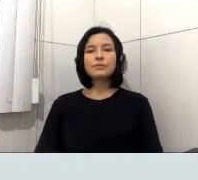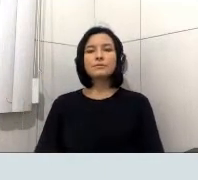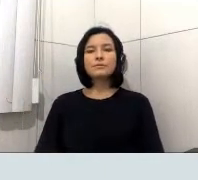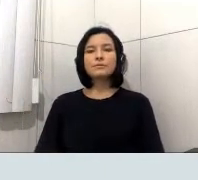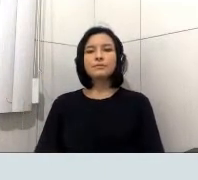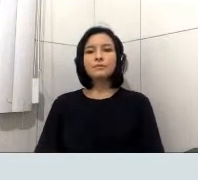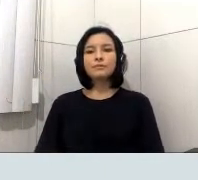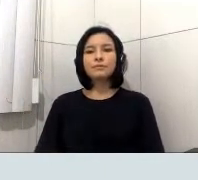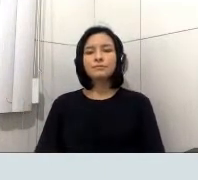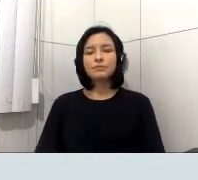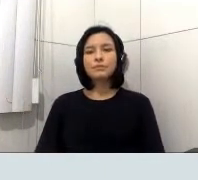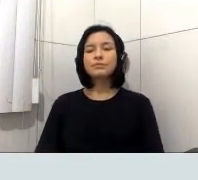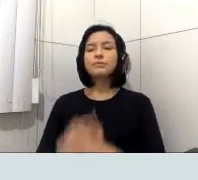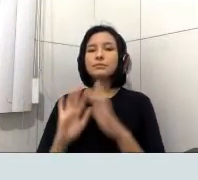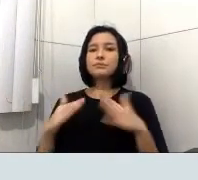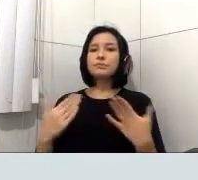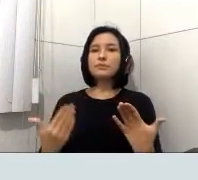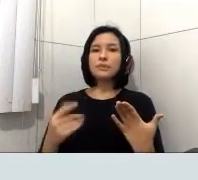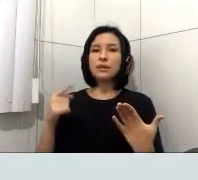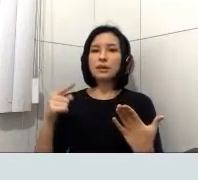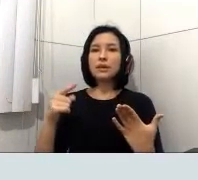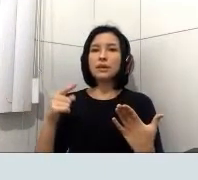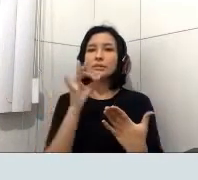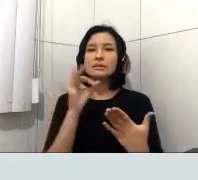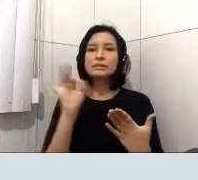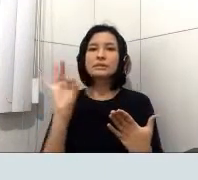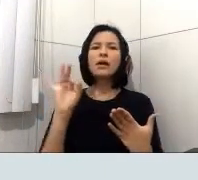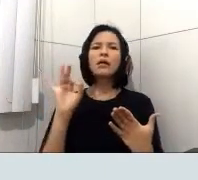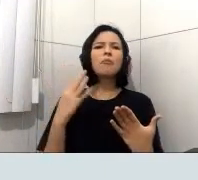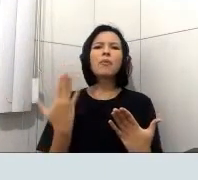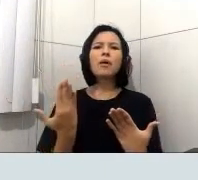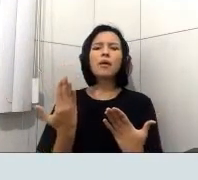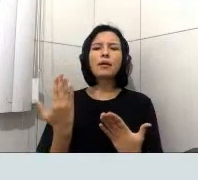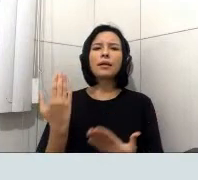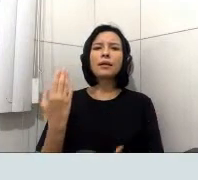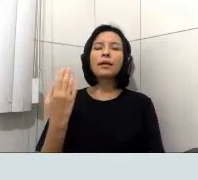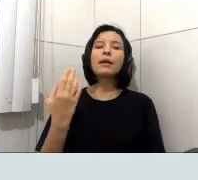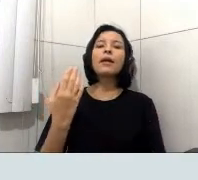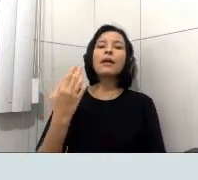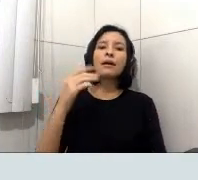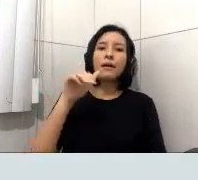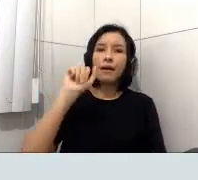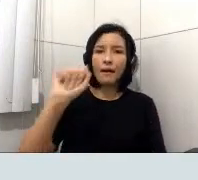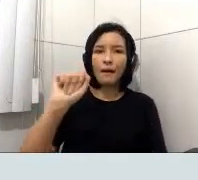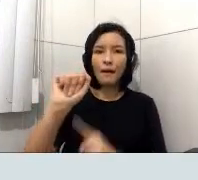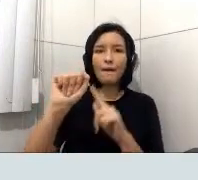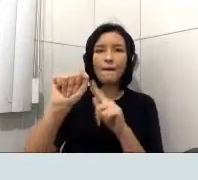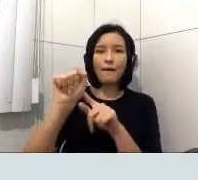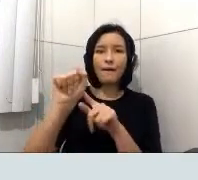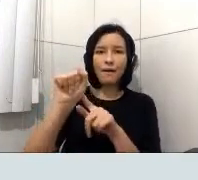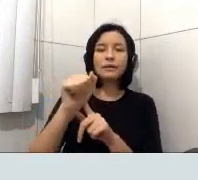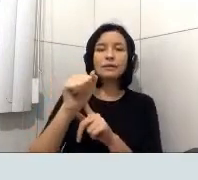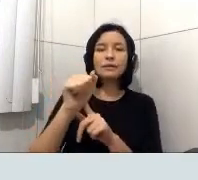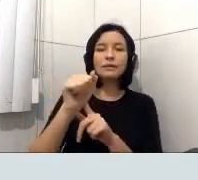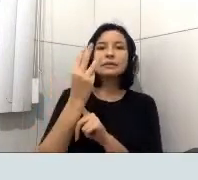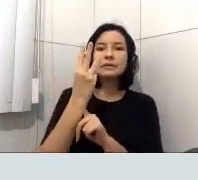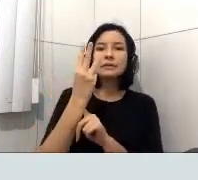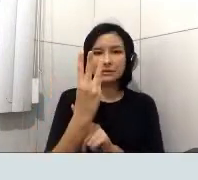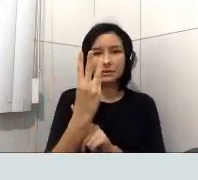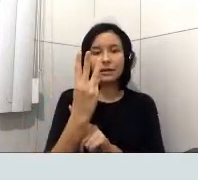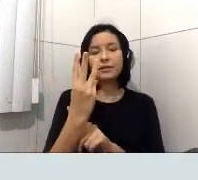Isso. A alternativa correta é a letra A, que são 3 possibilidades